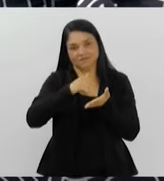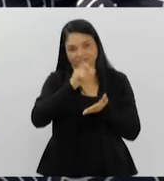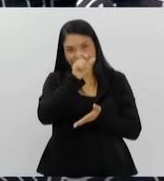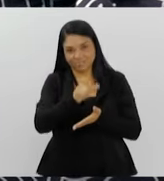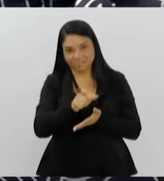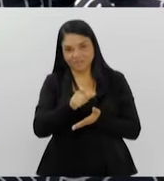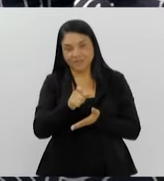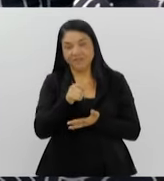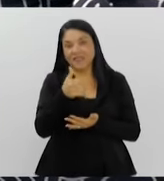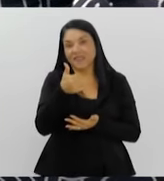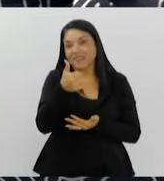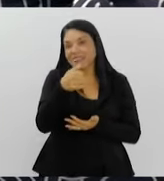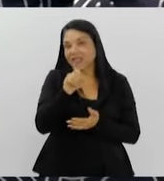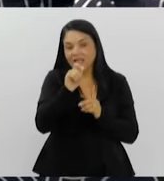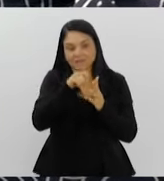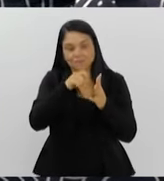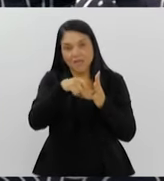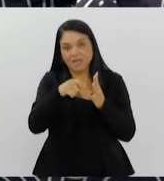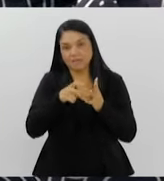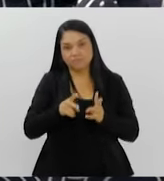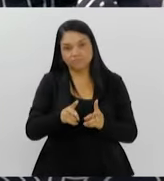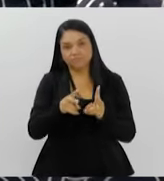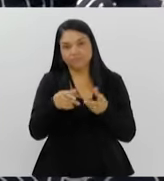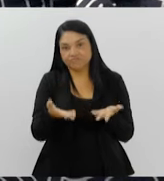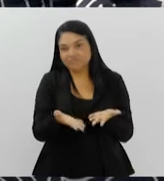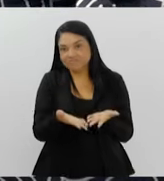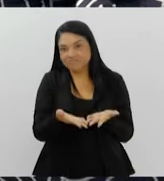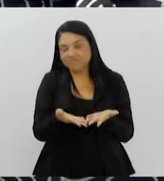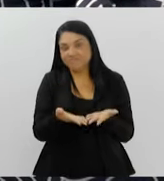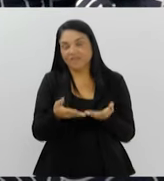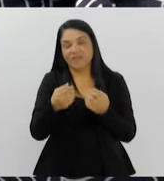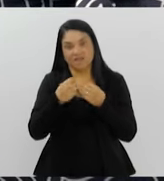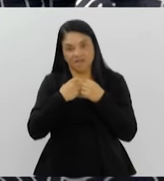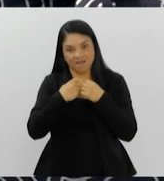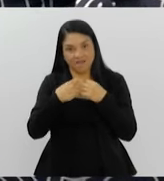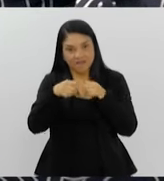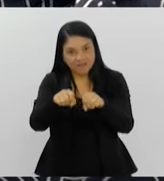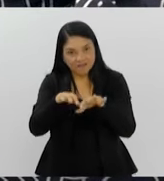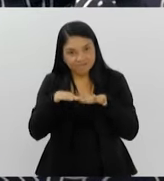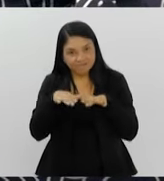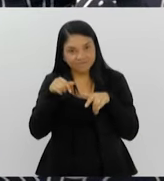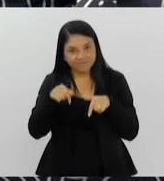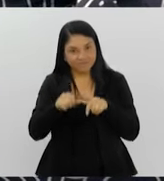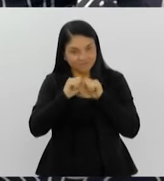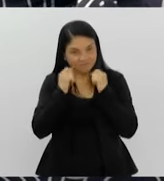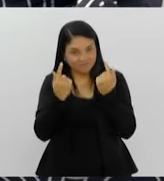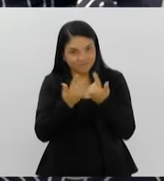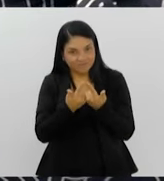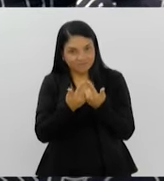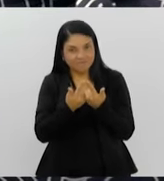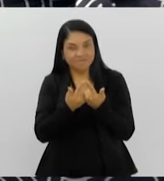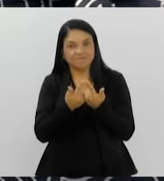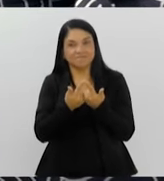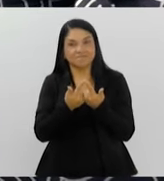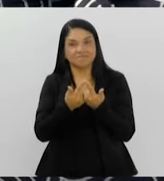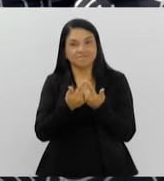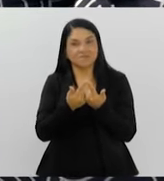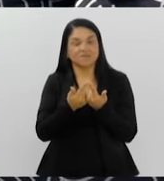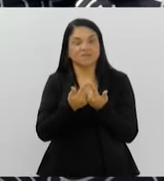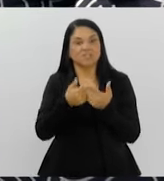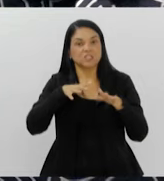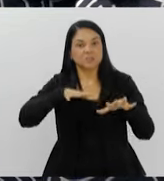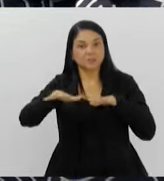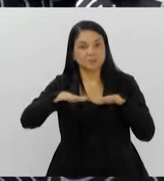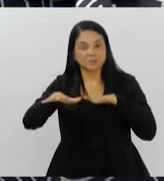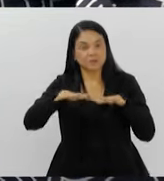meses no cargo e essa Assembleia Legislativa ela foi mobilizada para mudar a